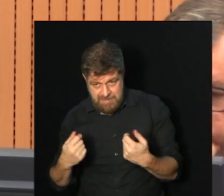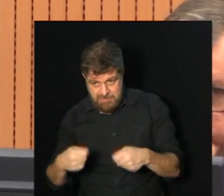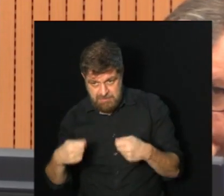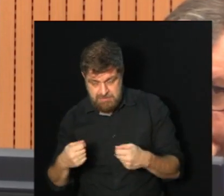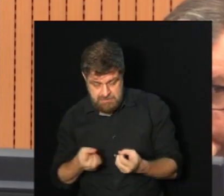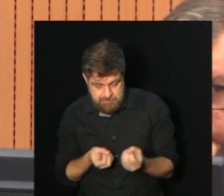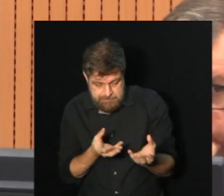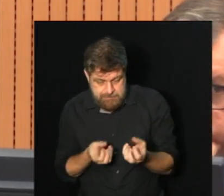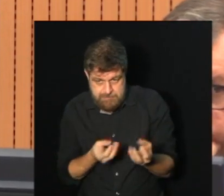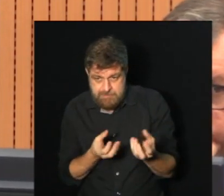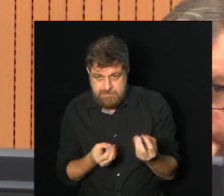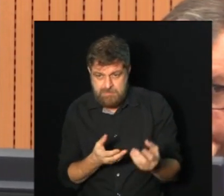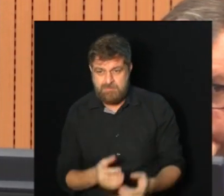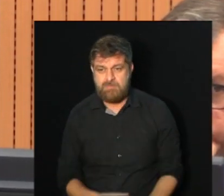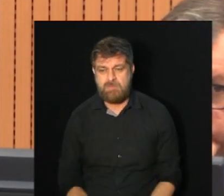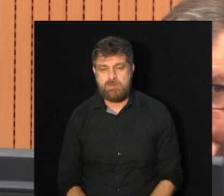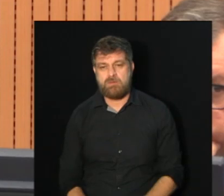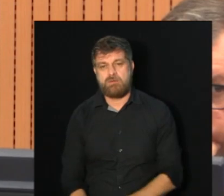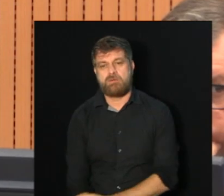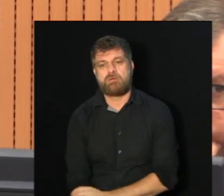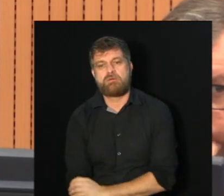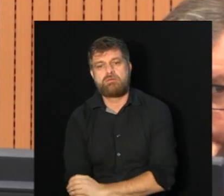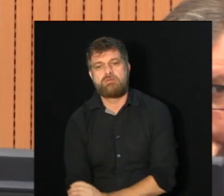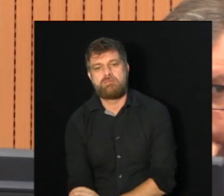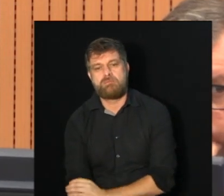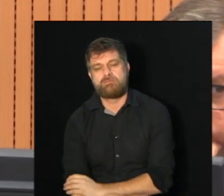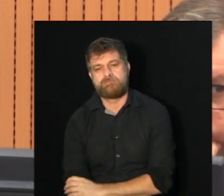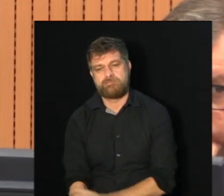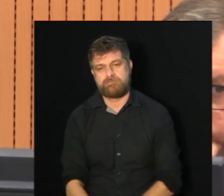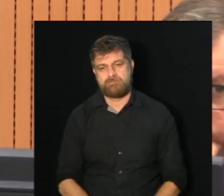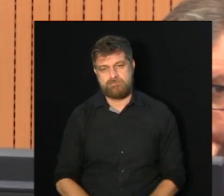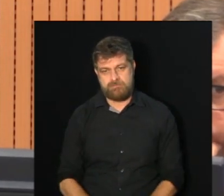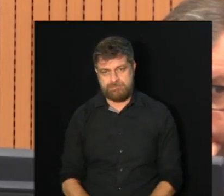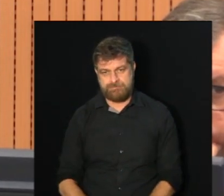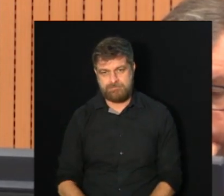específico? PY2, Lima, Yucatán, Noruega 5, Guatemala, Guatemala.